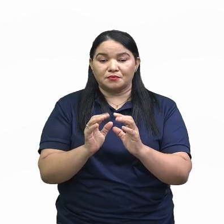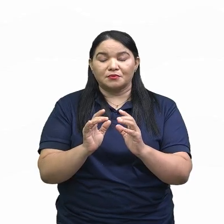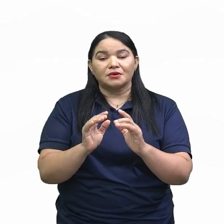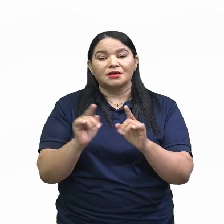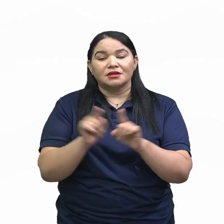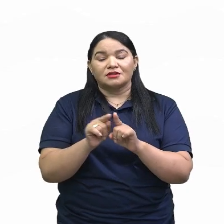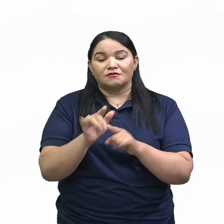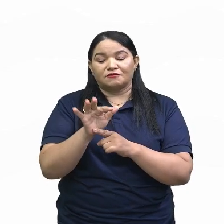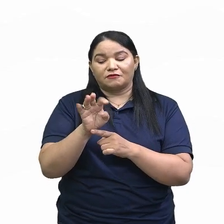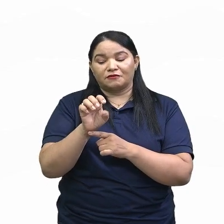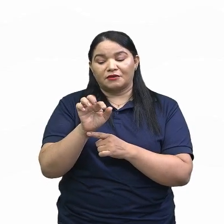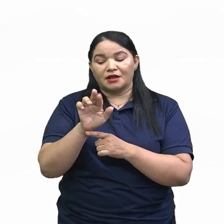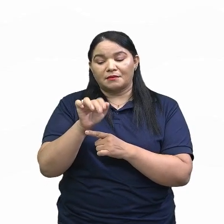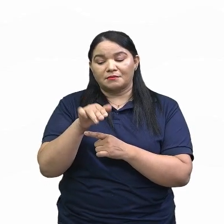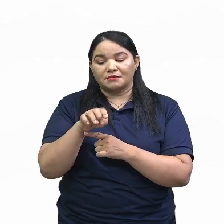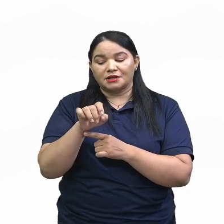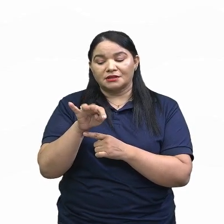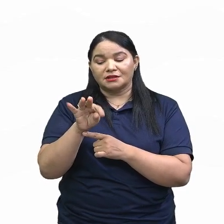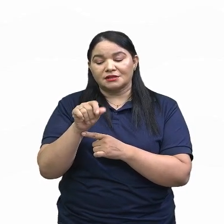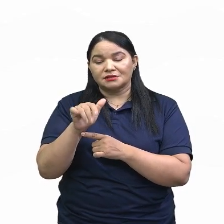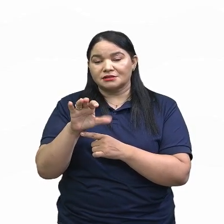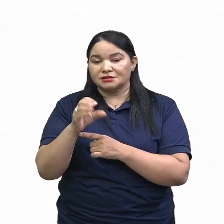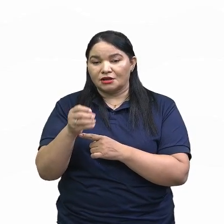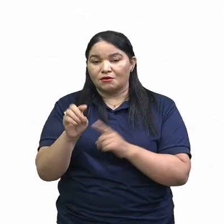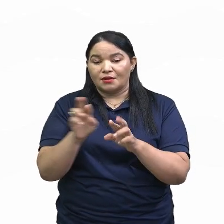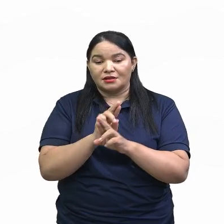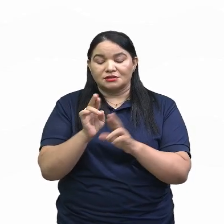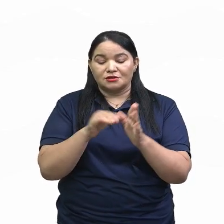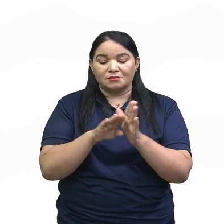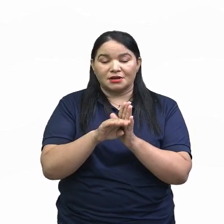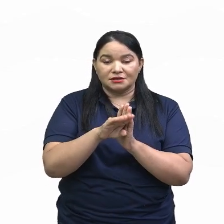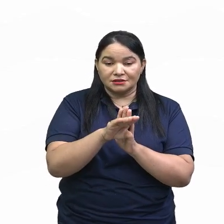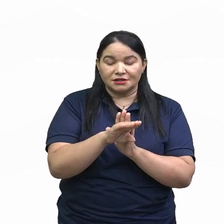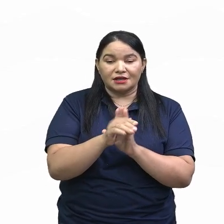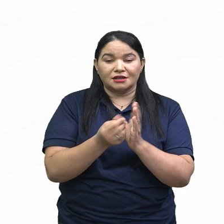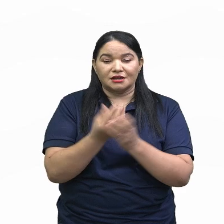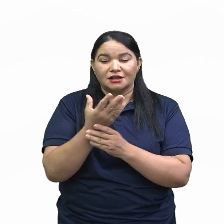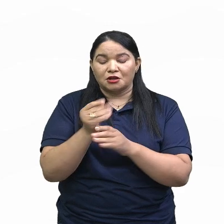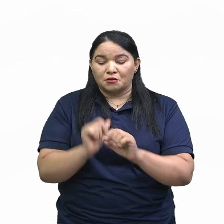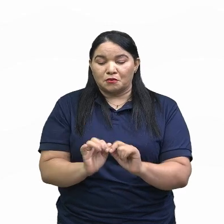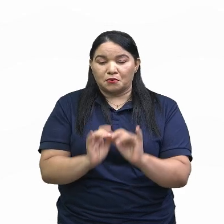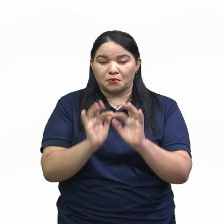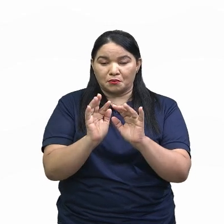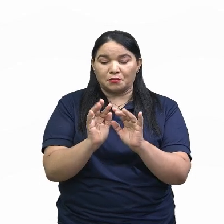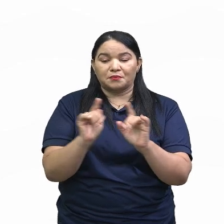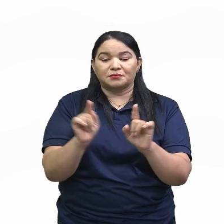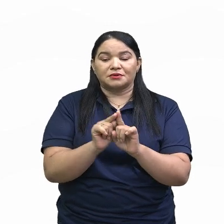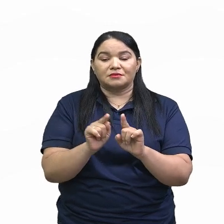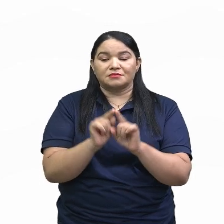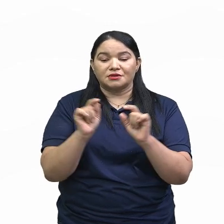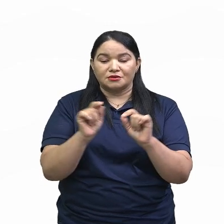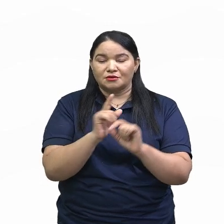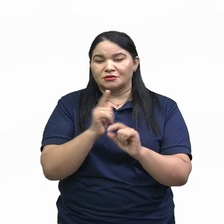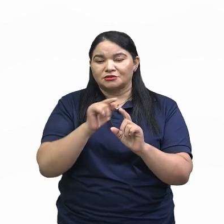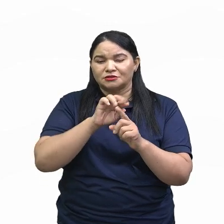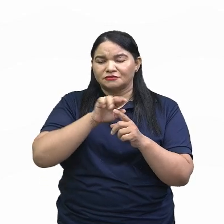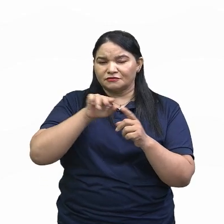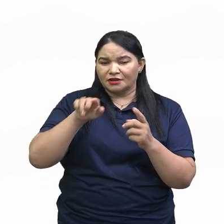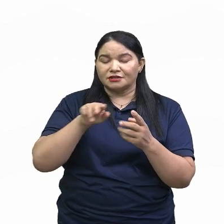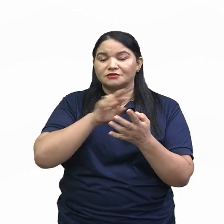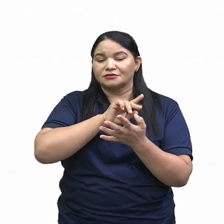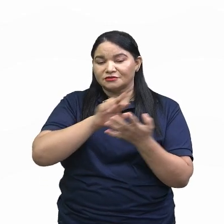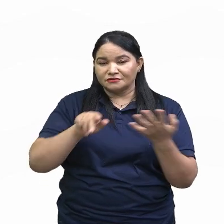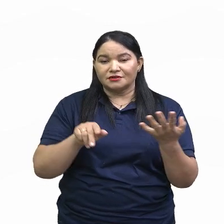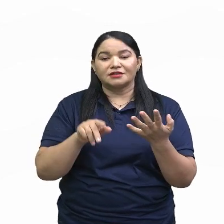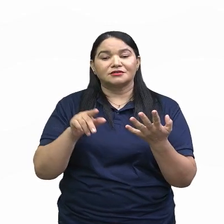uma relação com as bactérias para a formação de gases, a gaseificação, entre outros, né? Então,